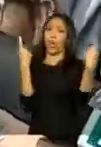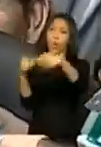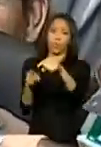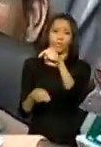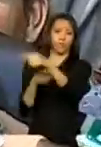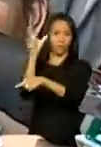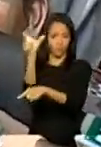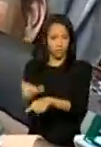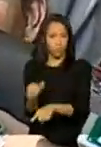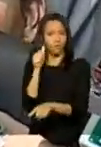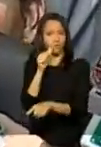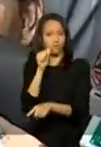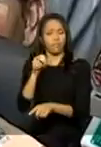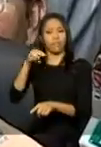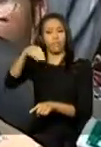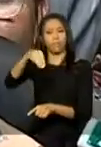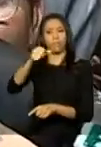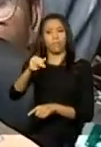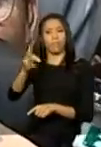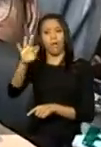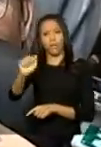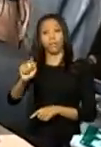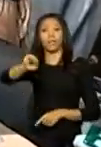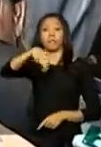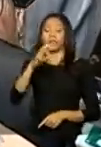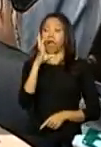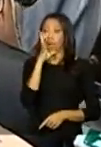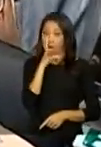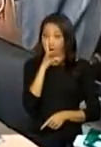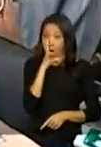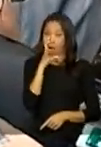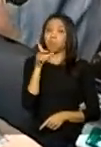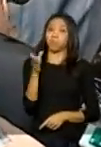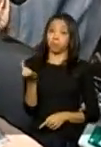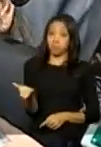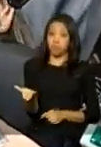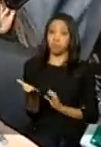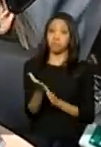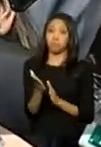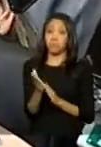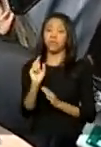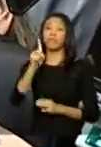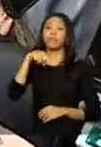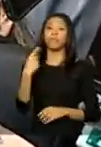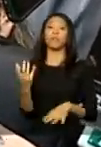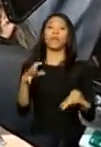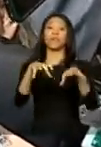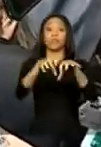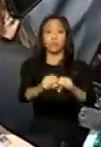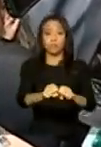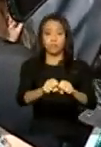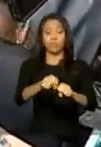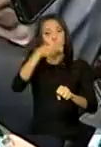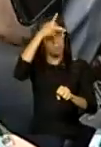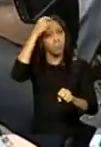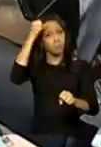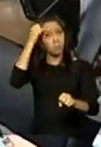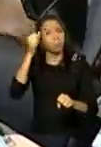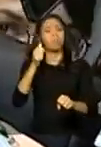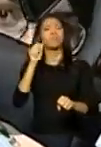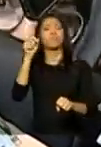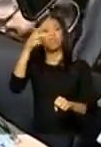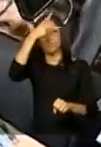teve. Depois, minha admiração cresceu quando ela foi prefeita de São Paulo, foi uma boa prefeita da